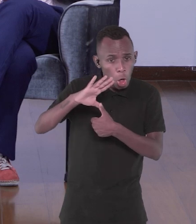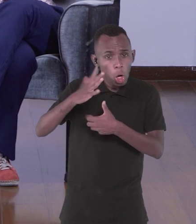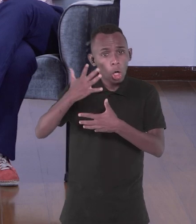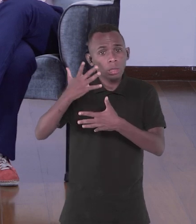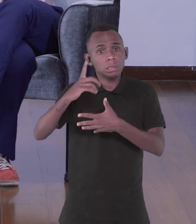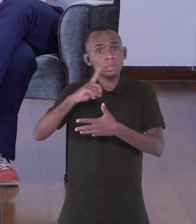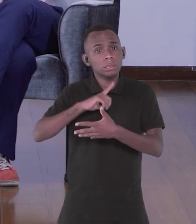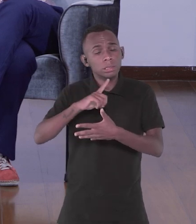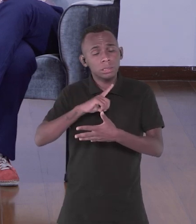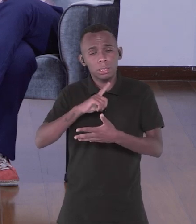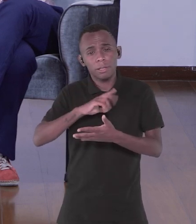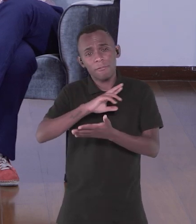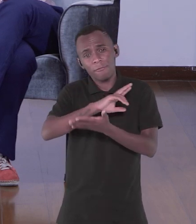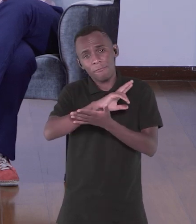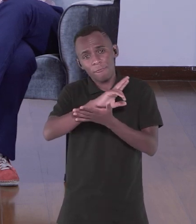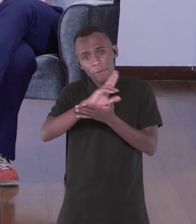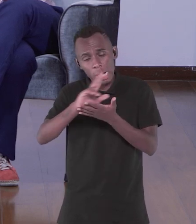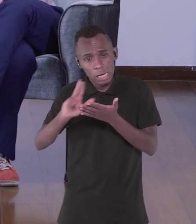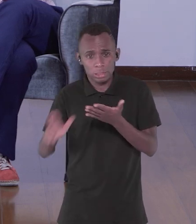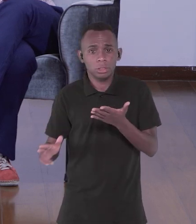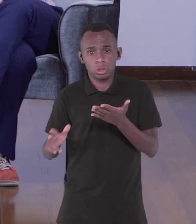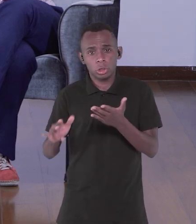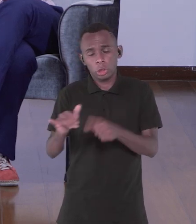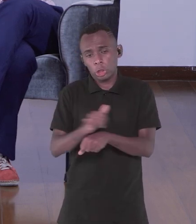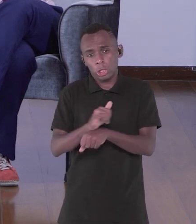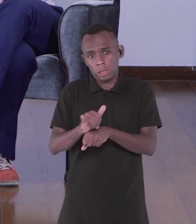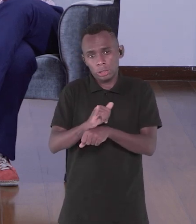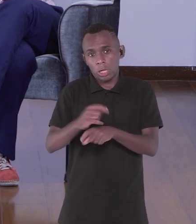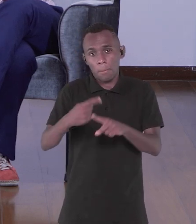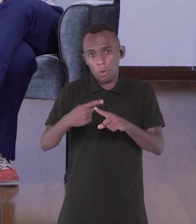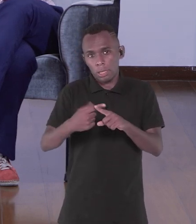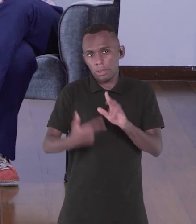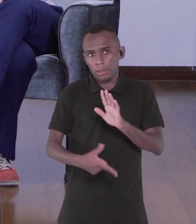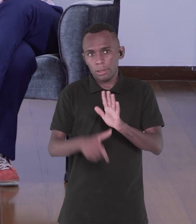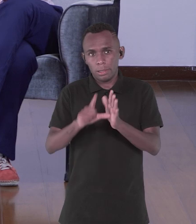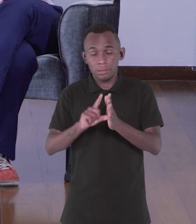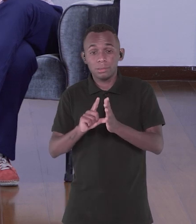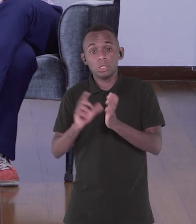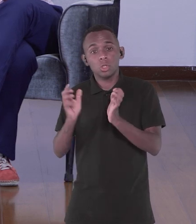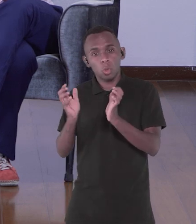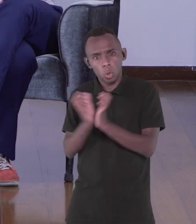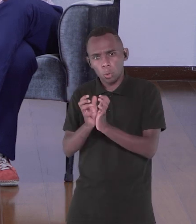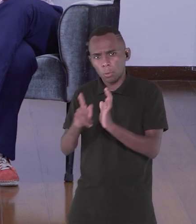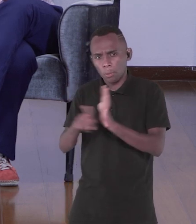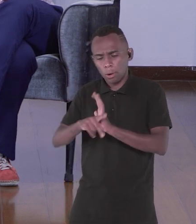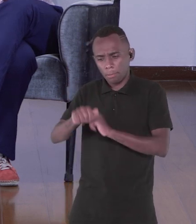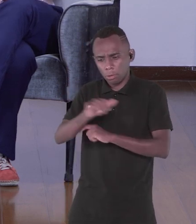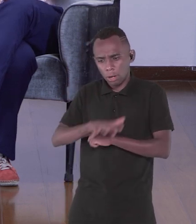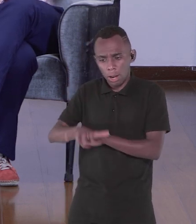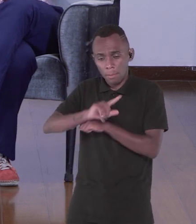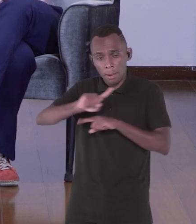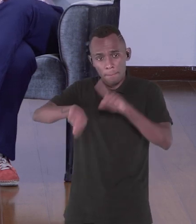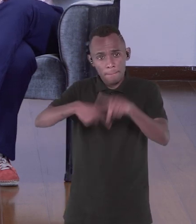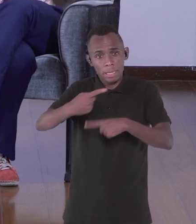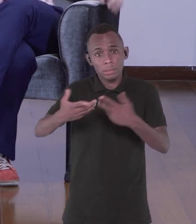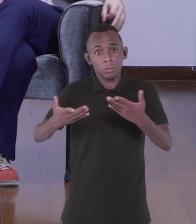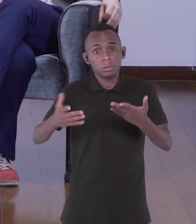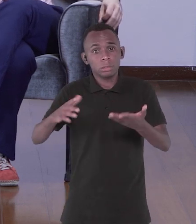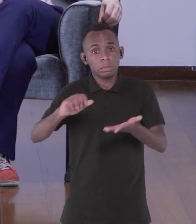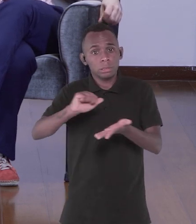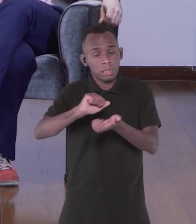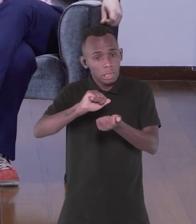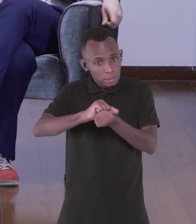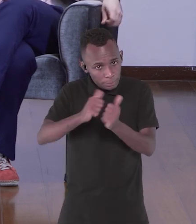empresas. Elas deixaram de ser clubes de futebol do bairro, daquele local. Eu sempre digo, se você